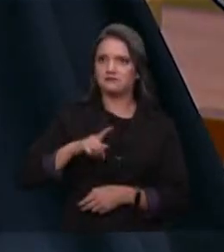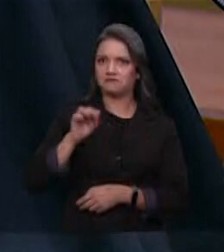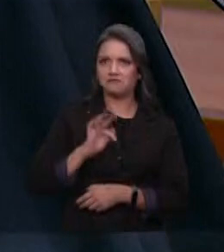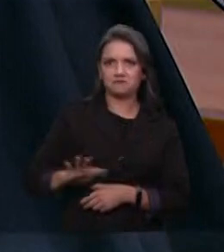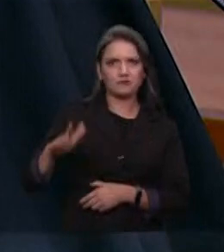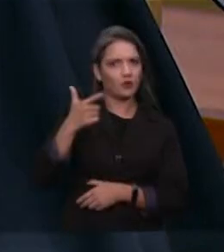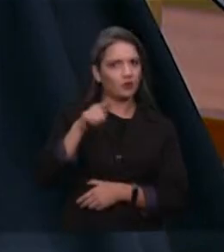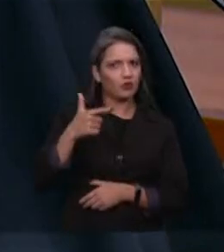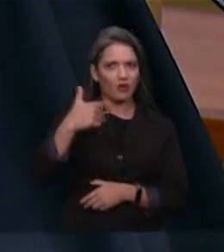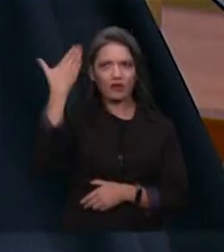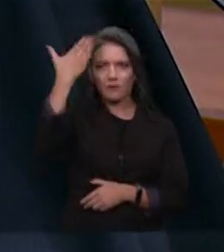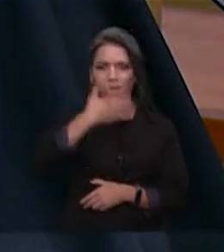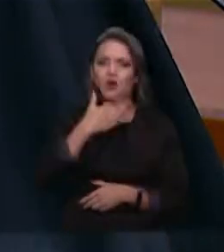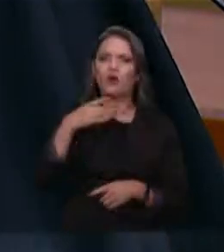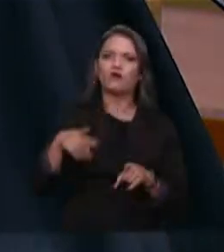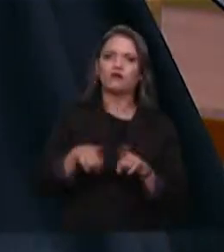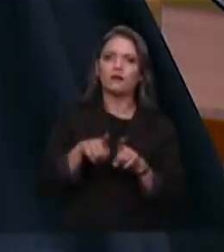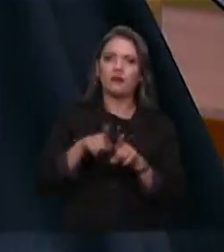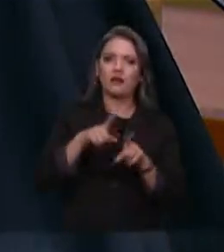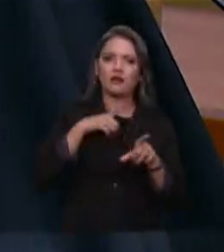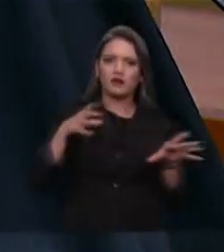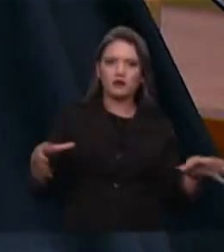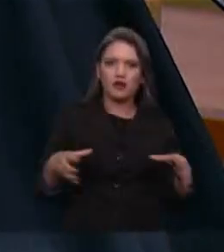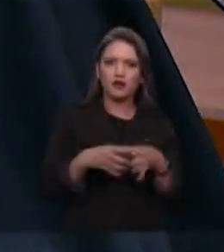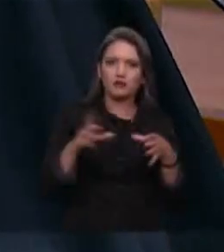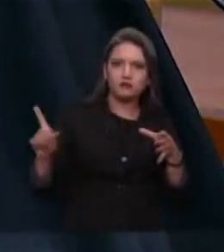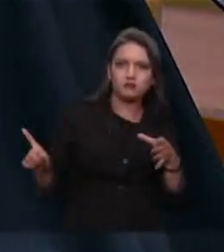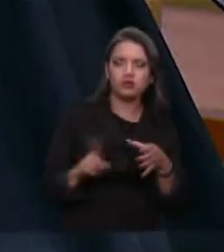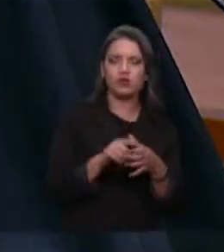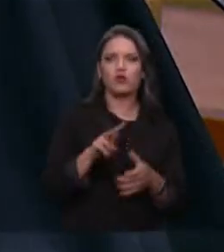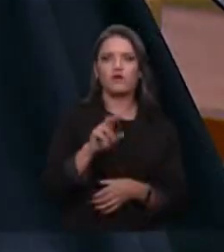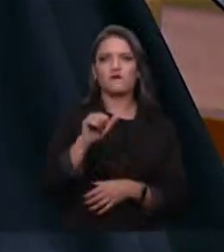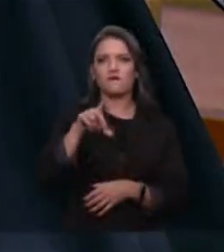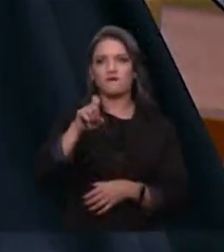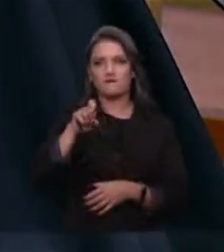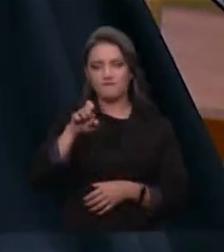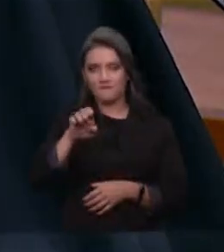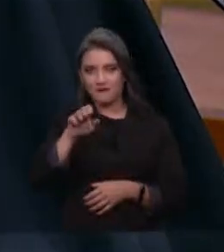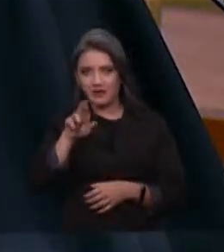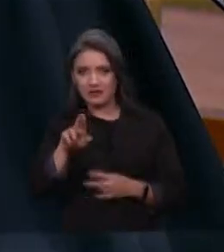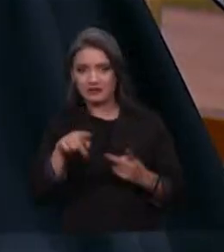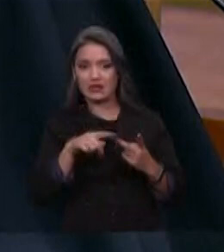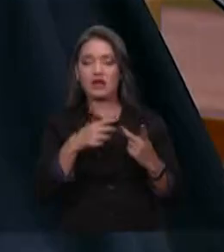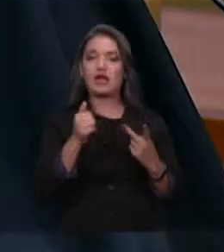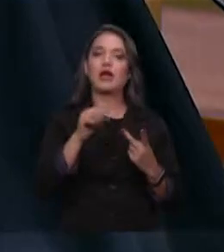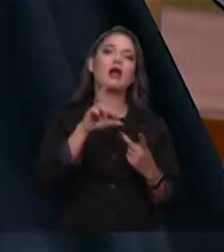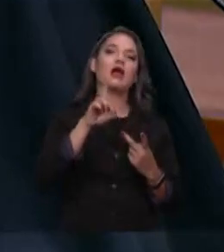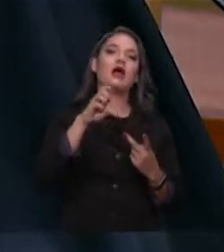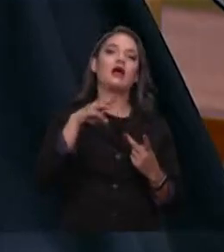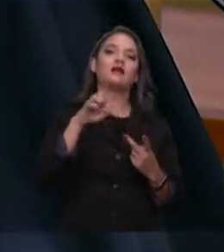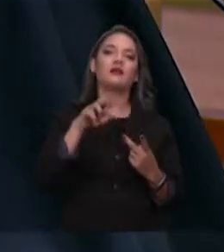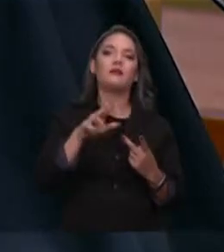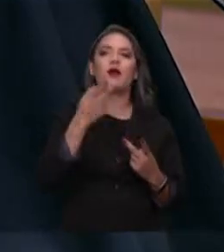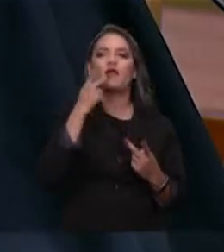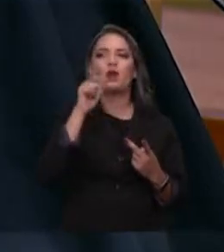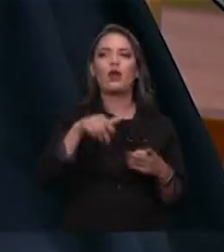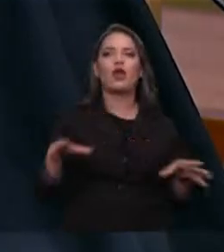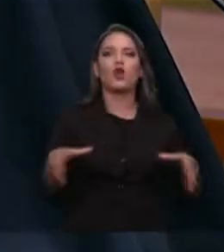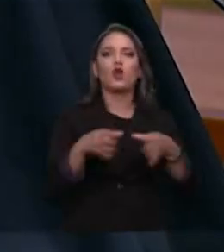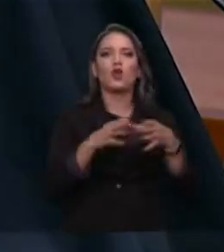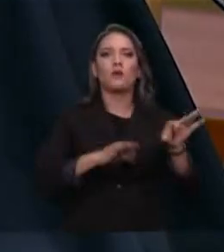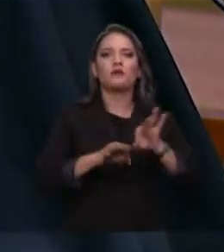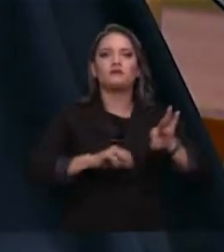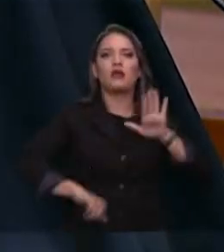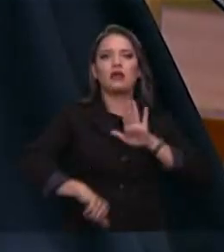em comprovar a integração dos denunciados Wander Luiz dos Santos e Ademar Chagas da Cruz à suposta organização criminosa que